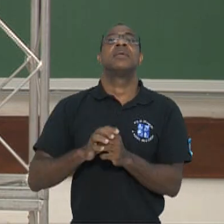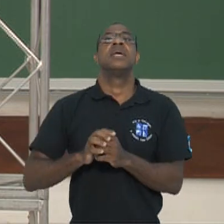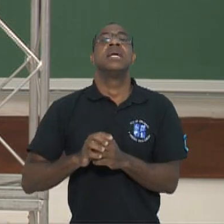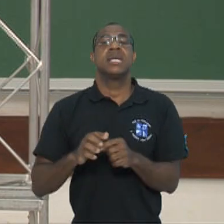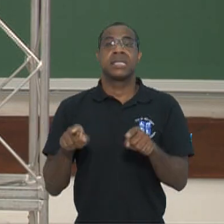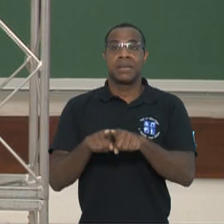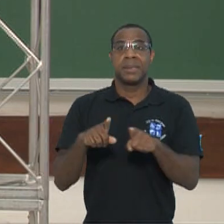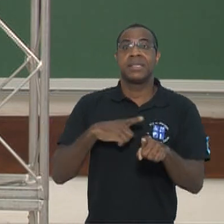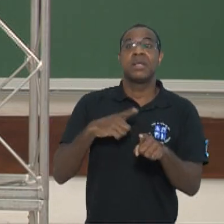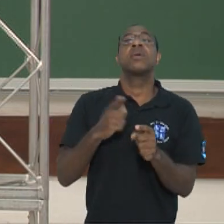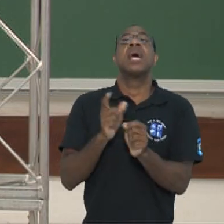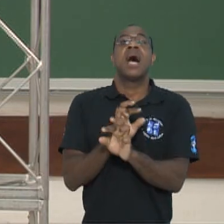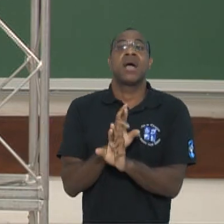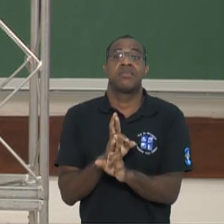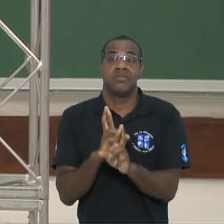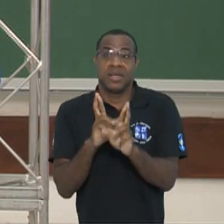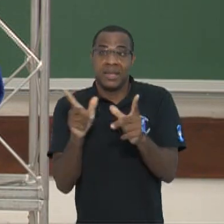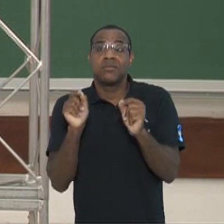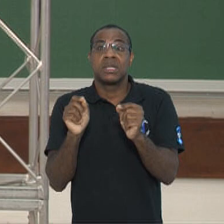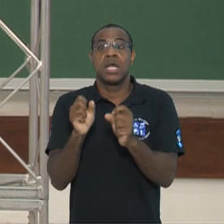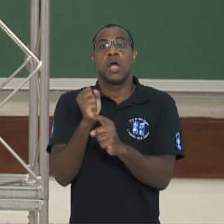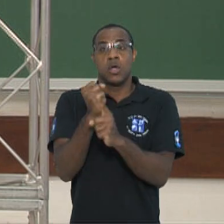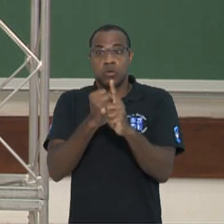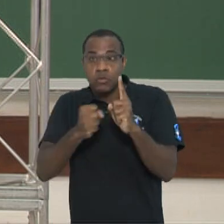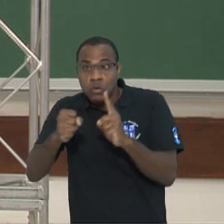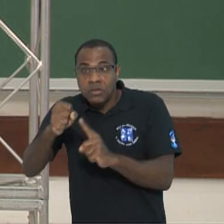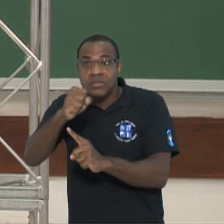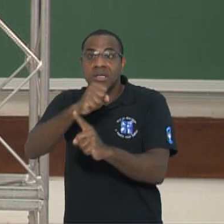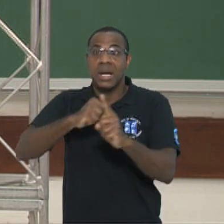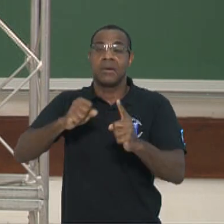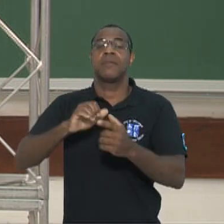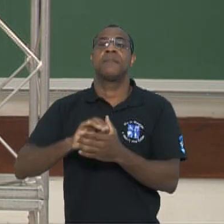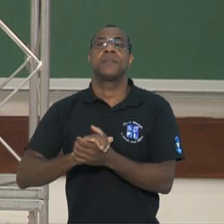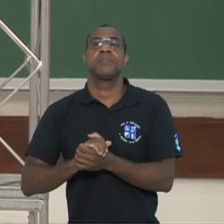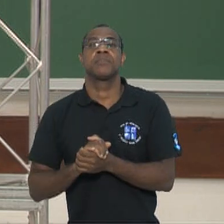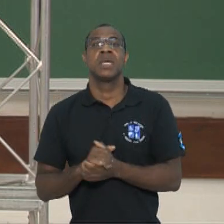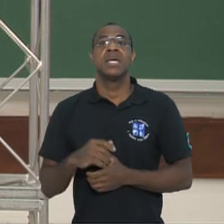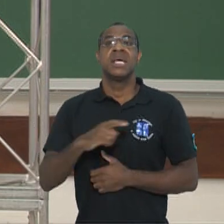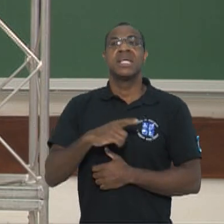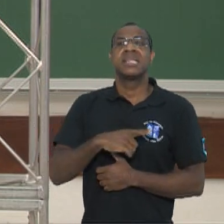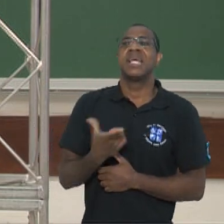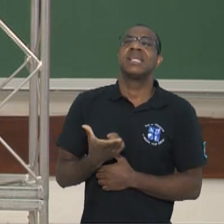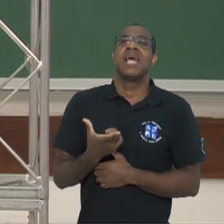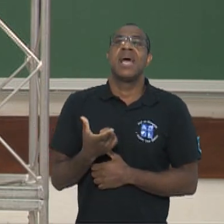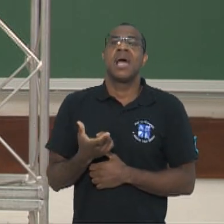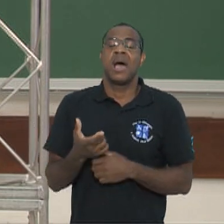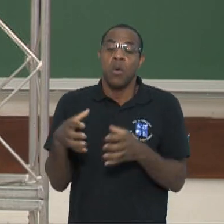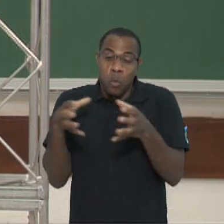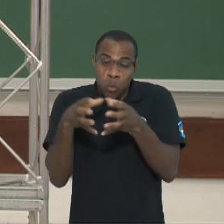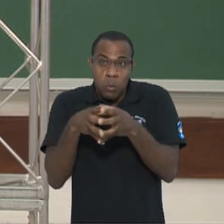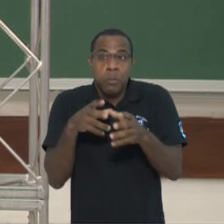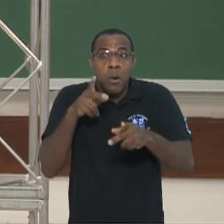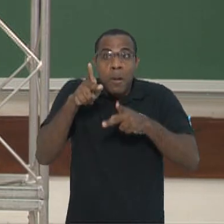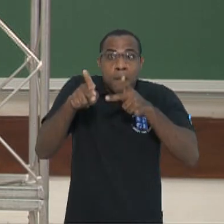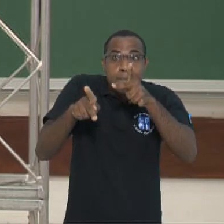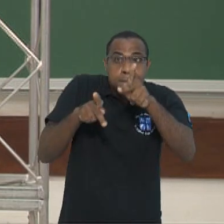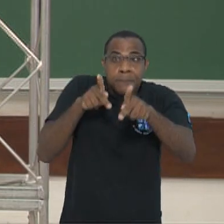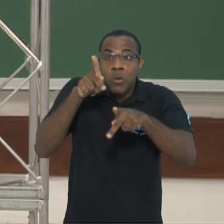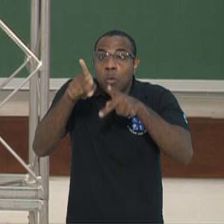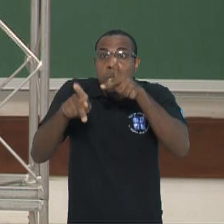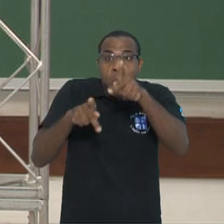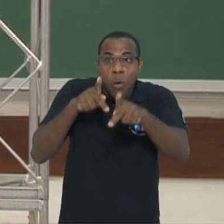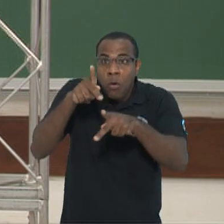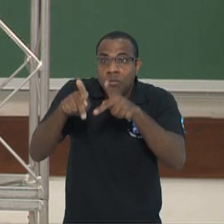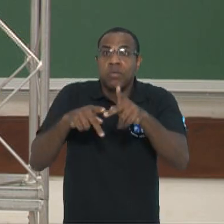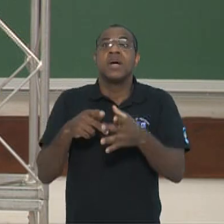diferenças sociais. Por que uma grande camada da população vivendo de uma maneira muito humilde, os camponeses, pagando